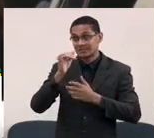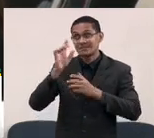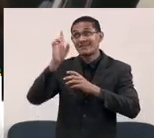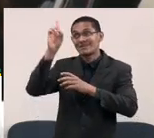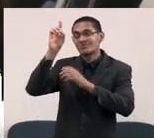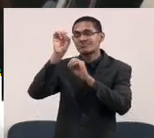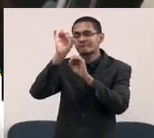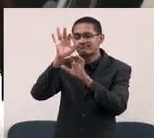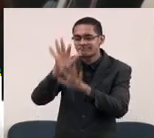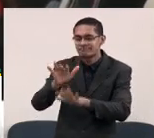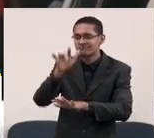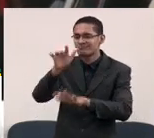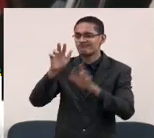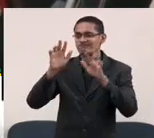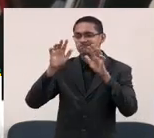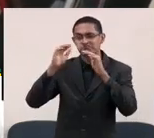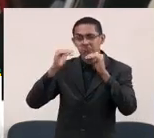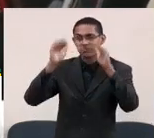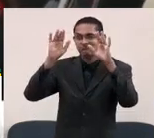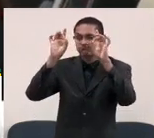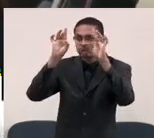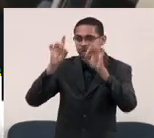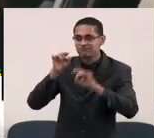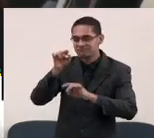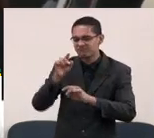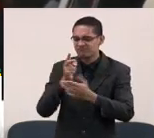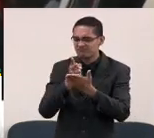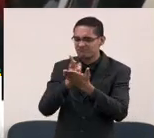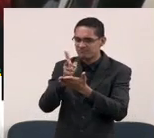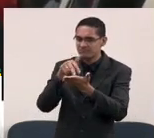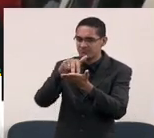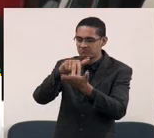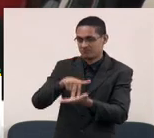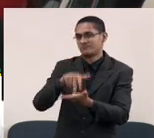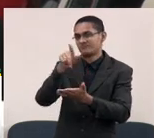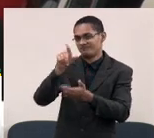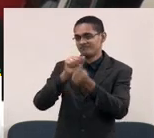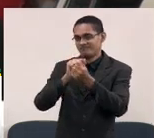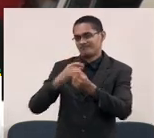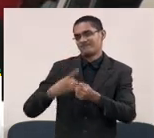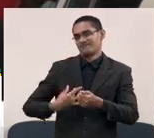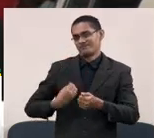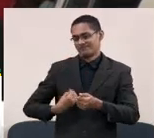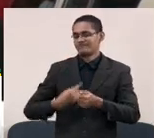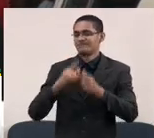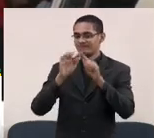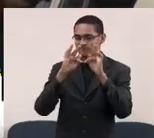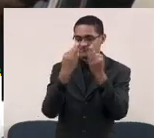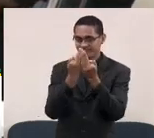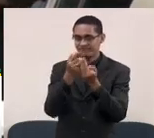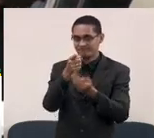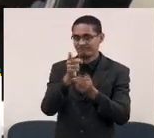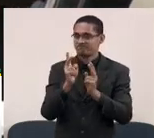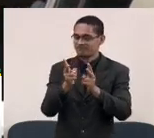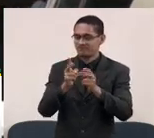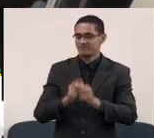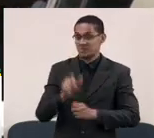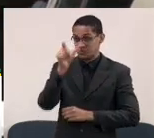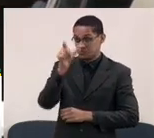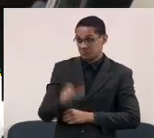abençoar imensamente, possa continuar muito presente na tua vida e da tua família, que você continue esse